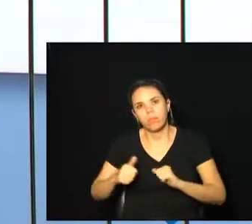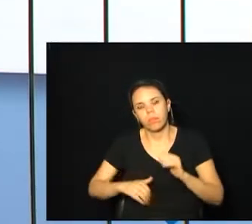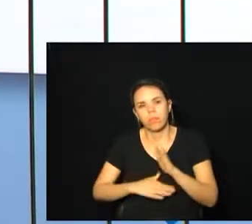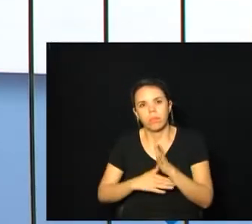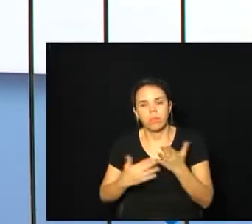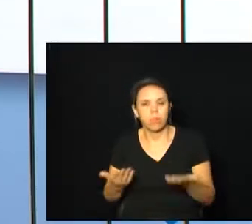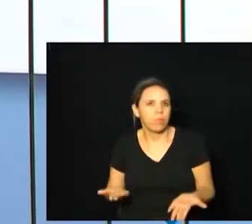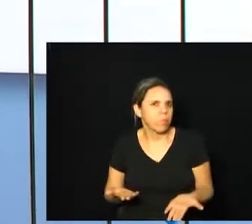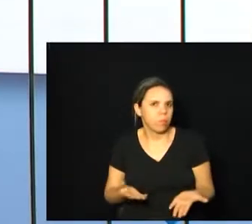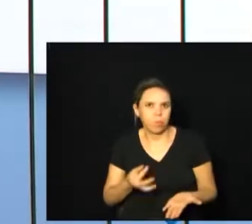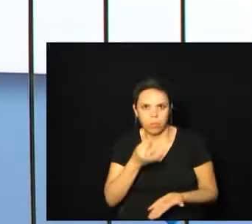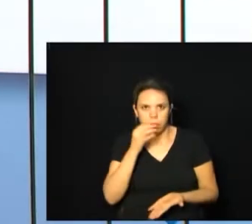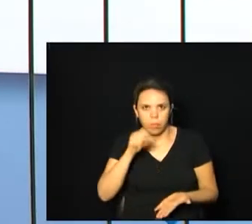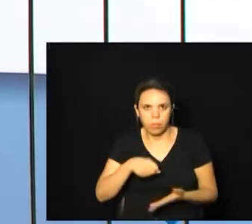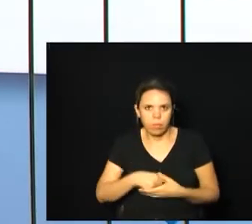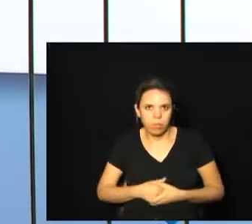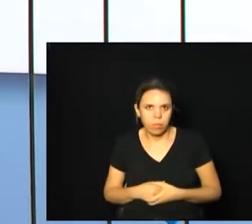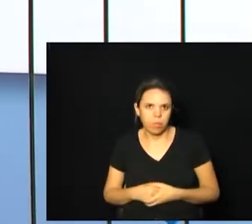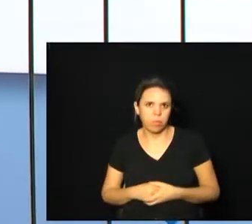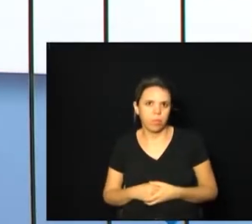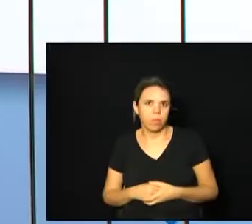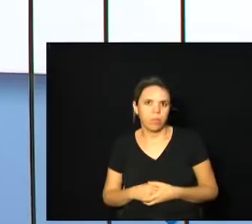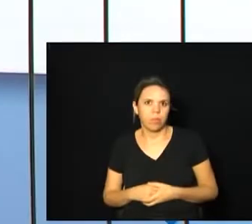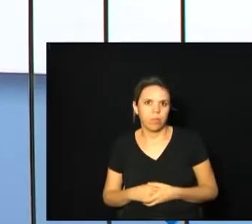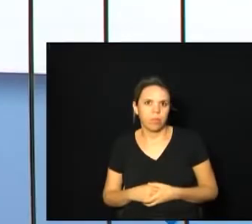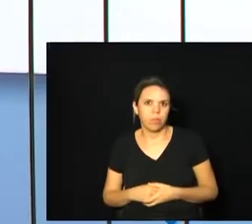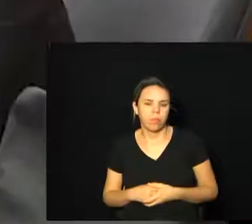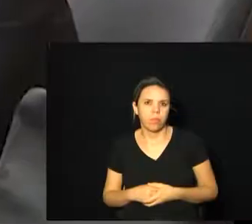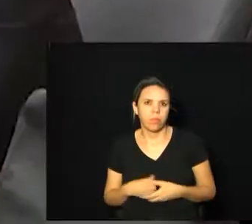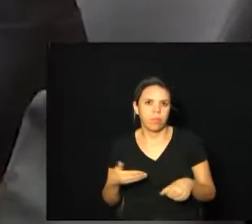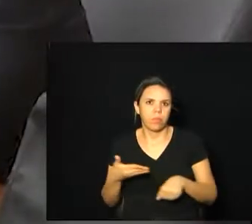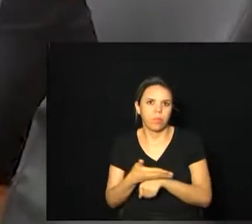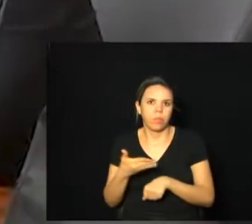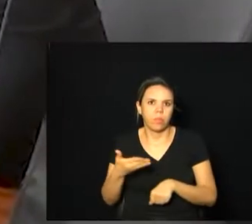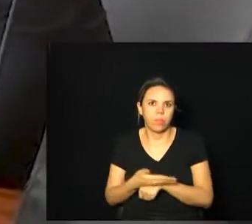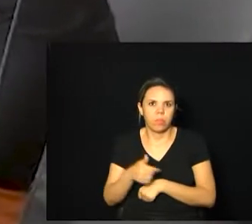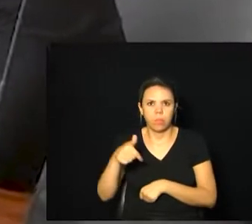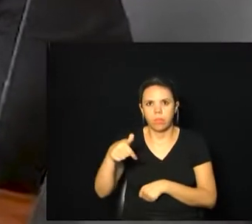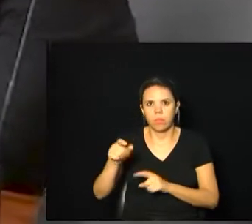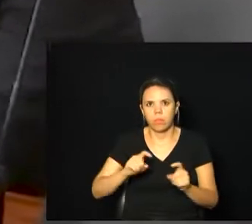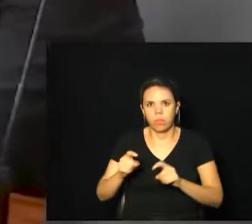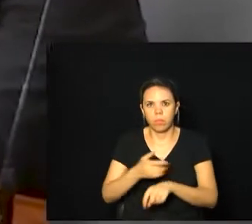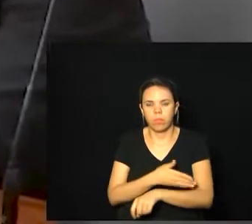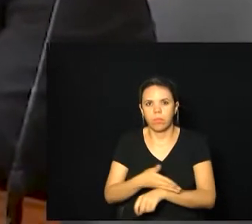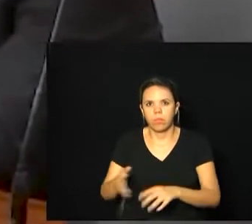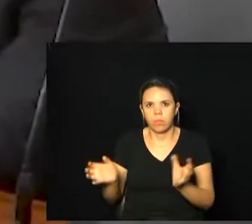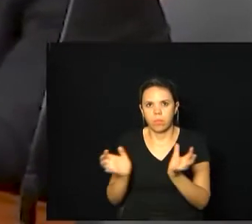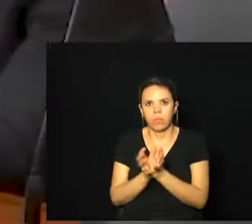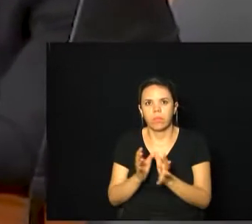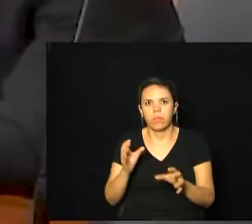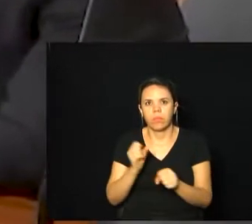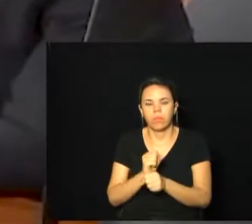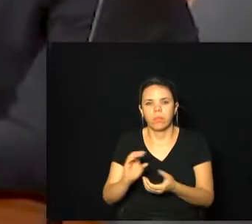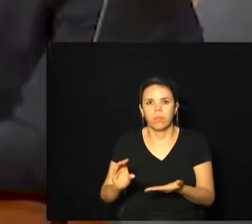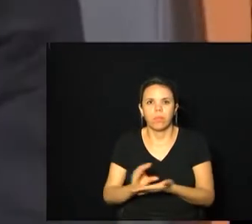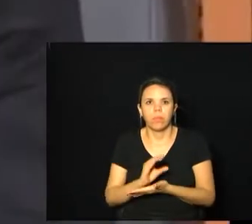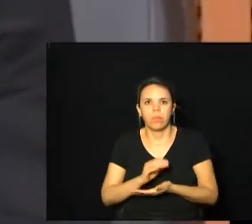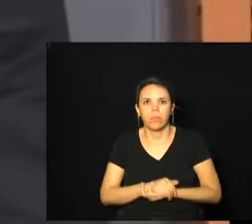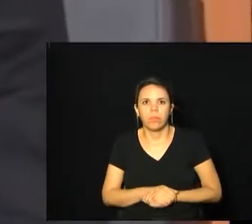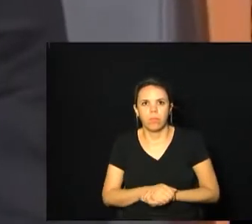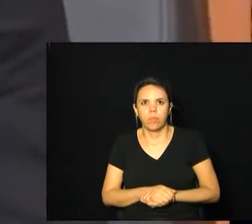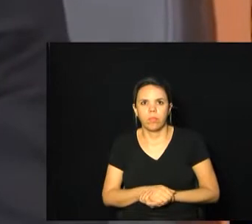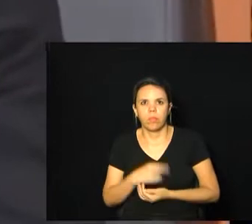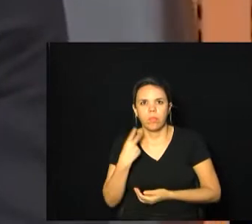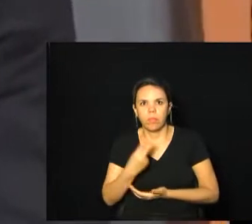Casa com parecer favorável. Participaram da 7ª reunião ordinária da Comissão de Finanças e Orçamento